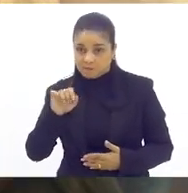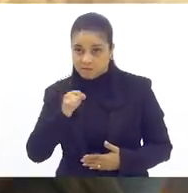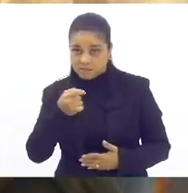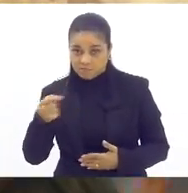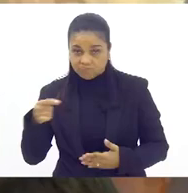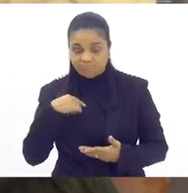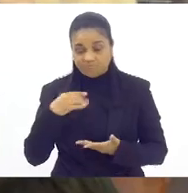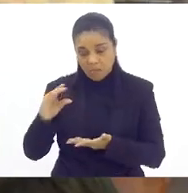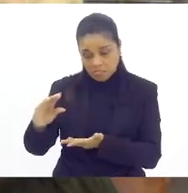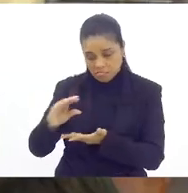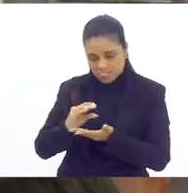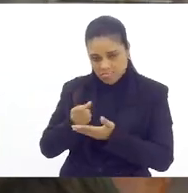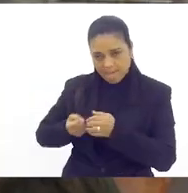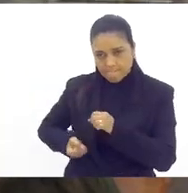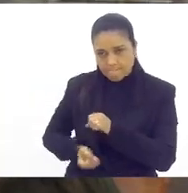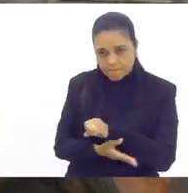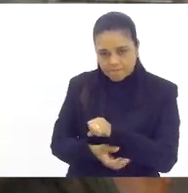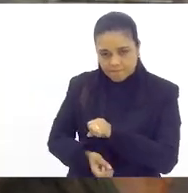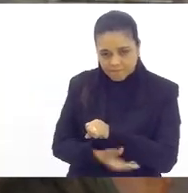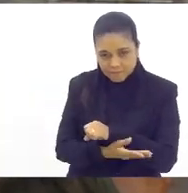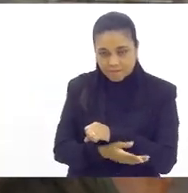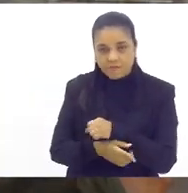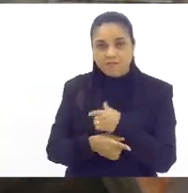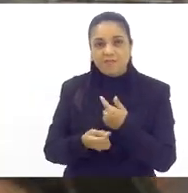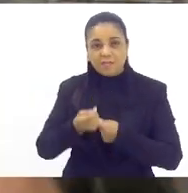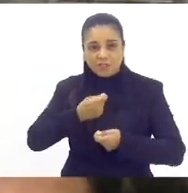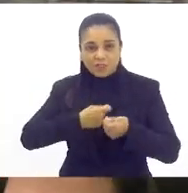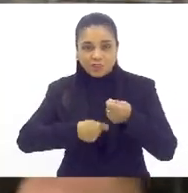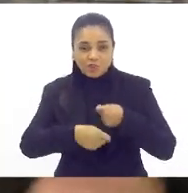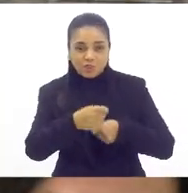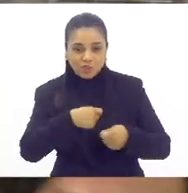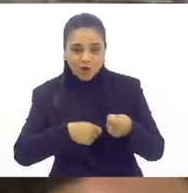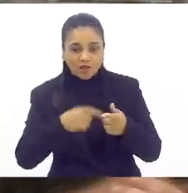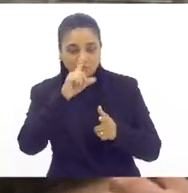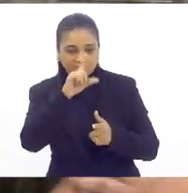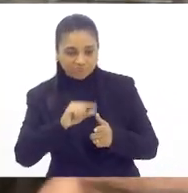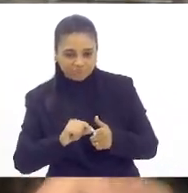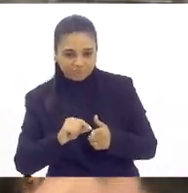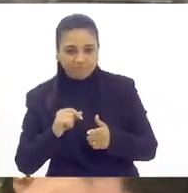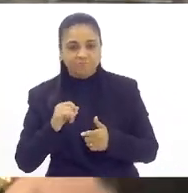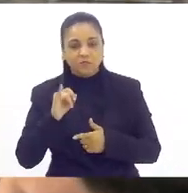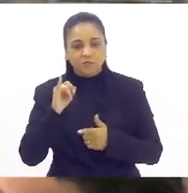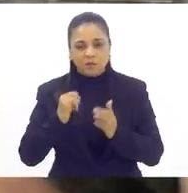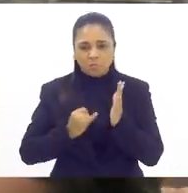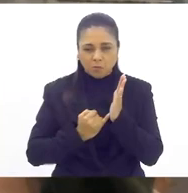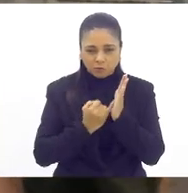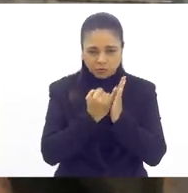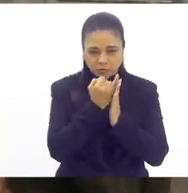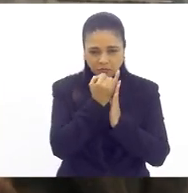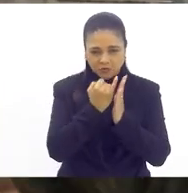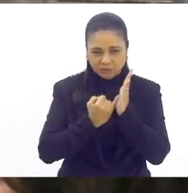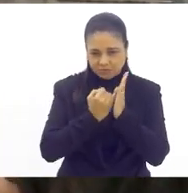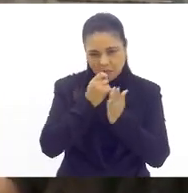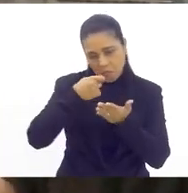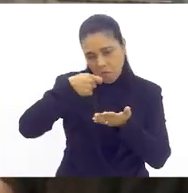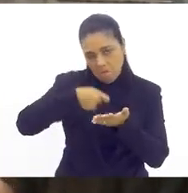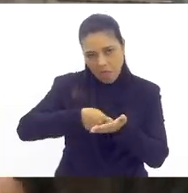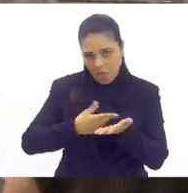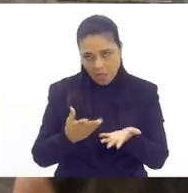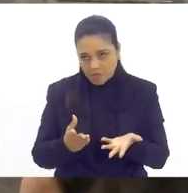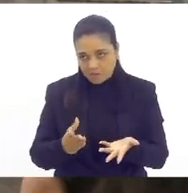em troca de isenções tributárias E com isso enquanto esses governantes enriqueciam o estado